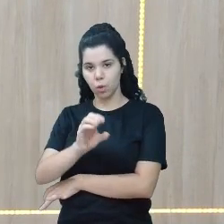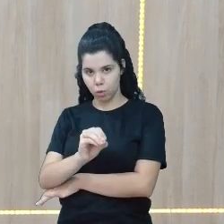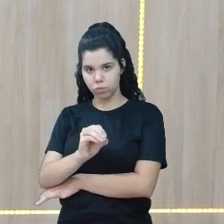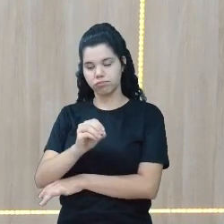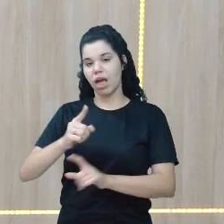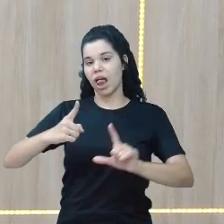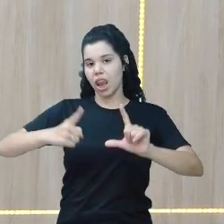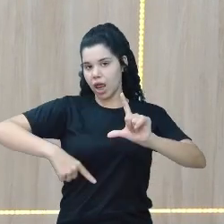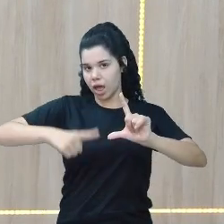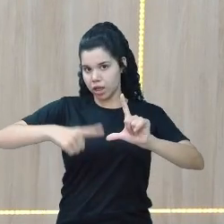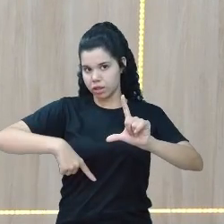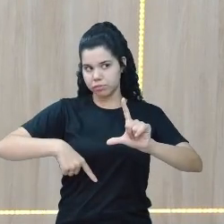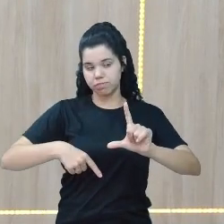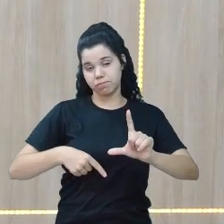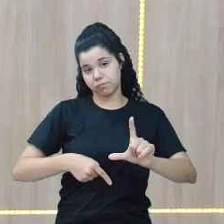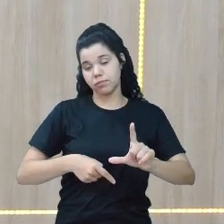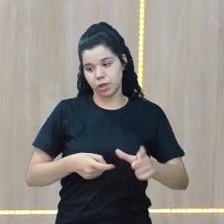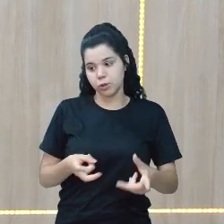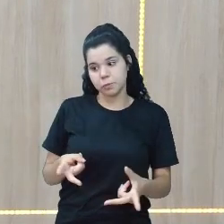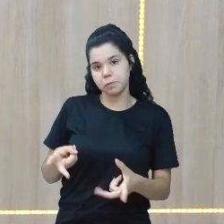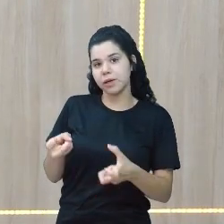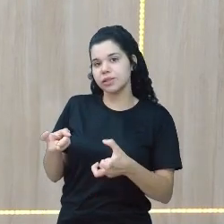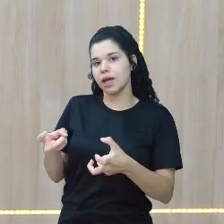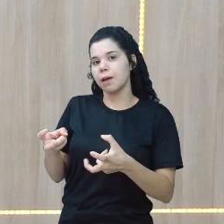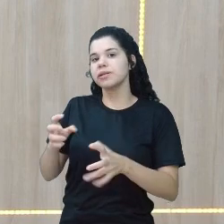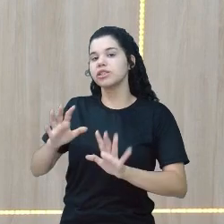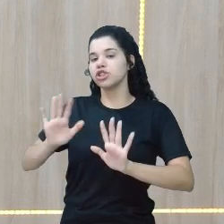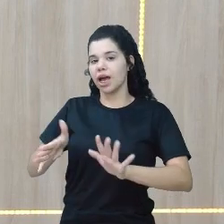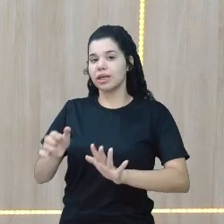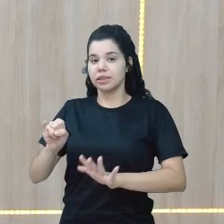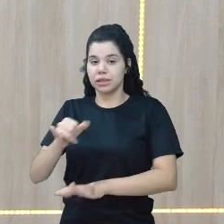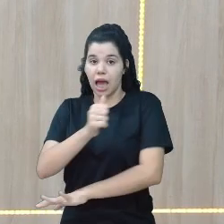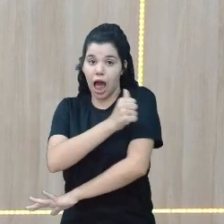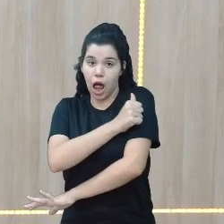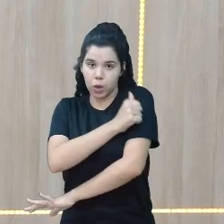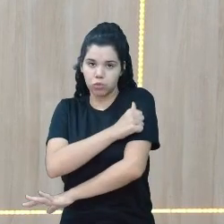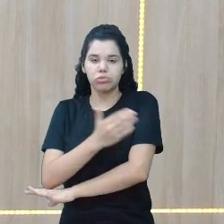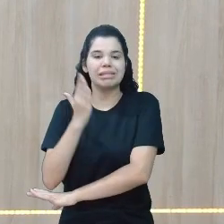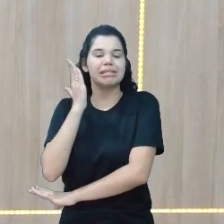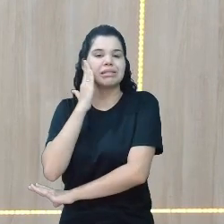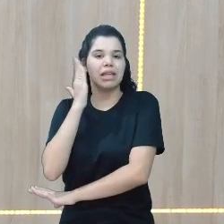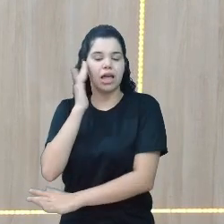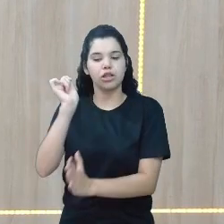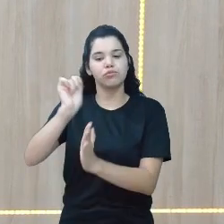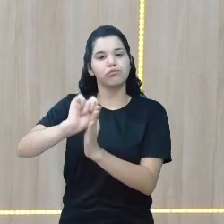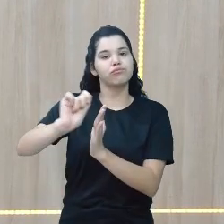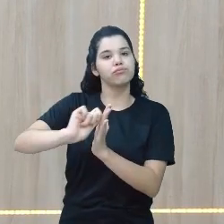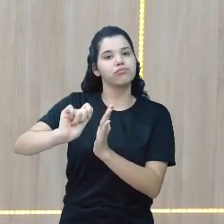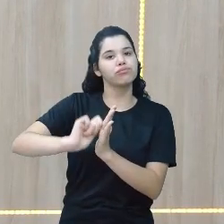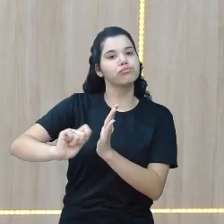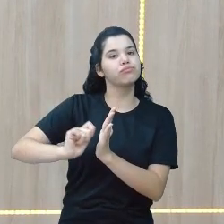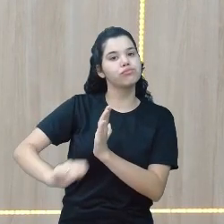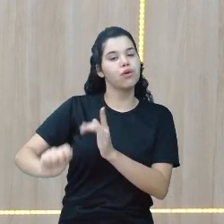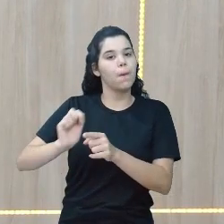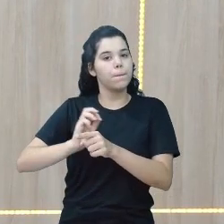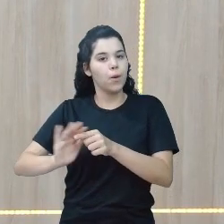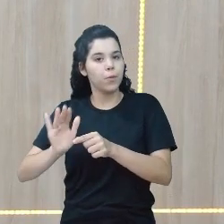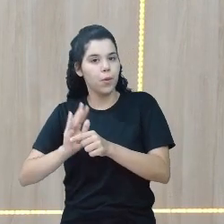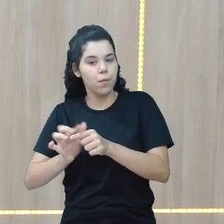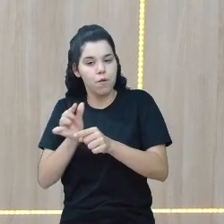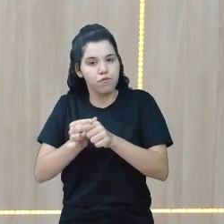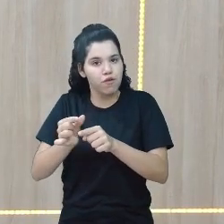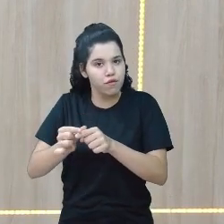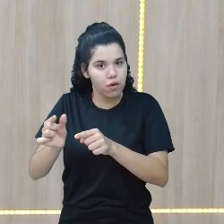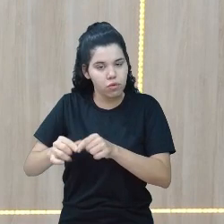a possibilidade de perceber se há um entendimento da representação, da relação grafema-fonema, por exemplo. E